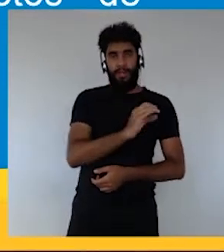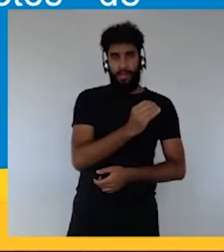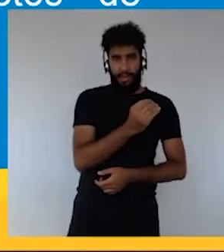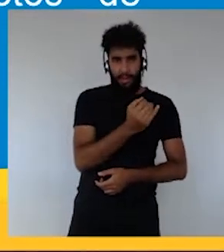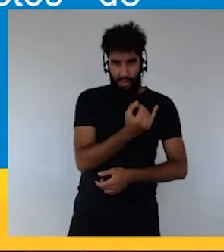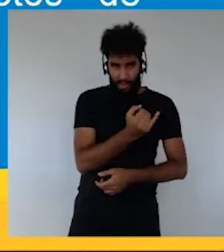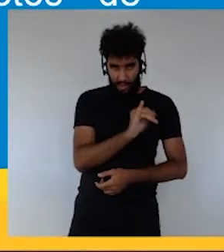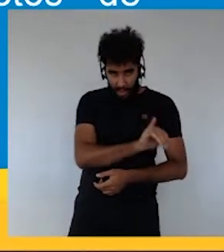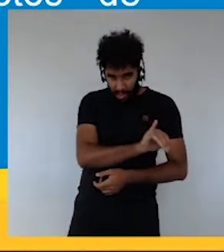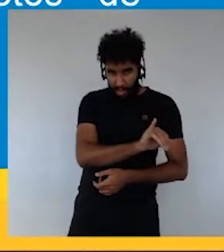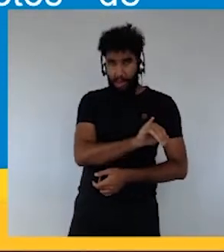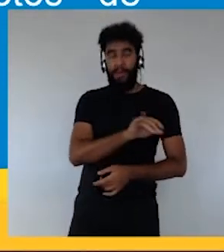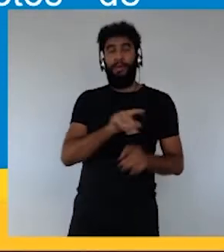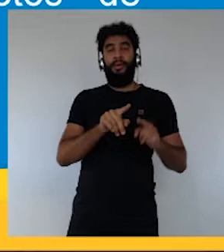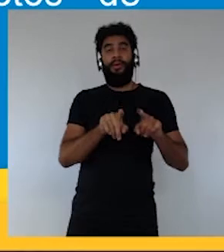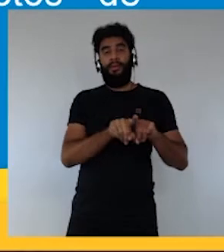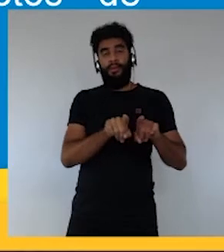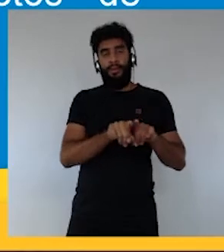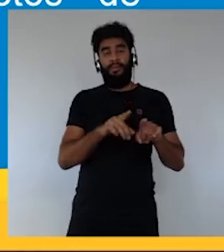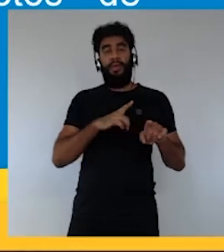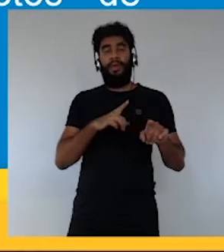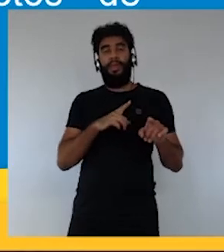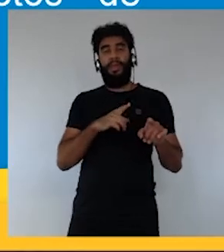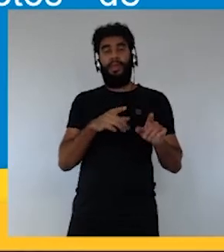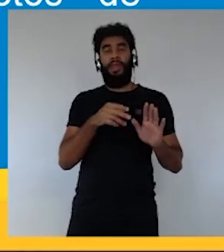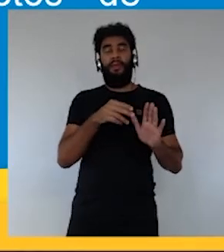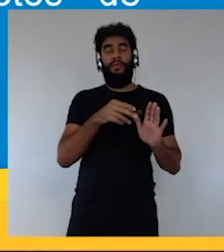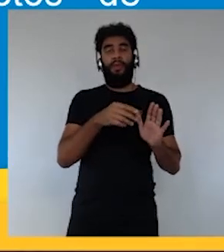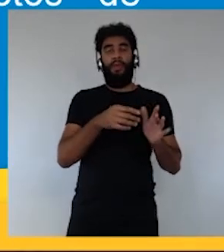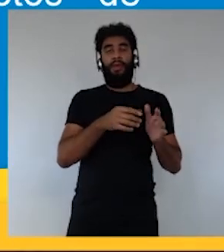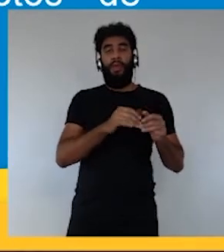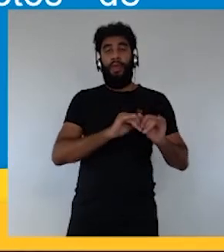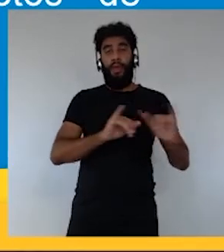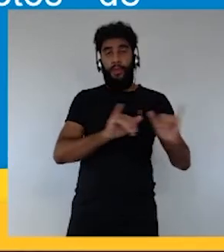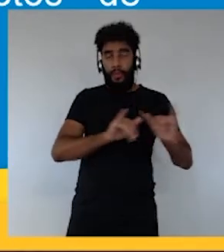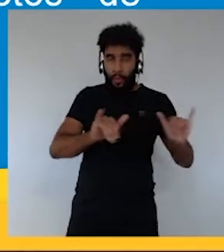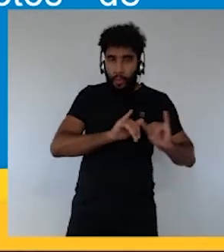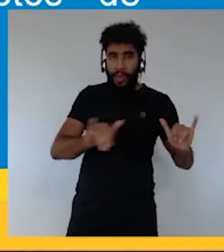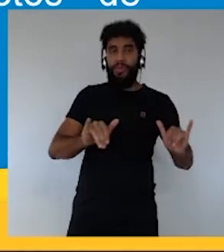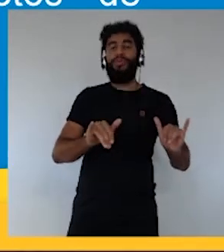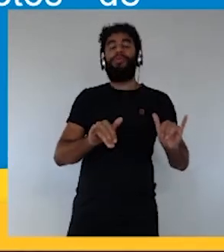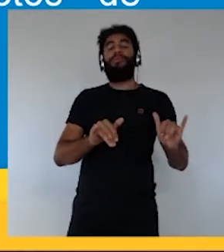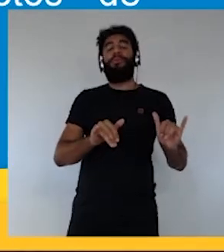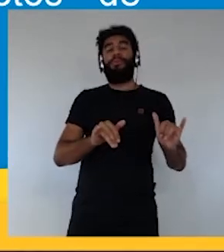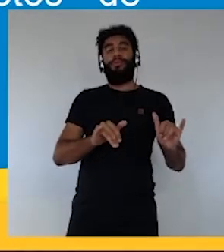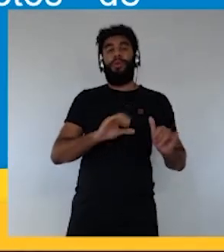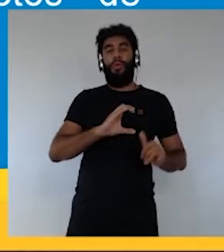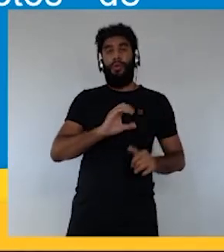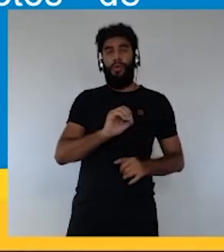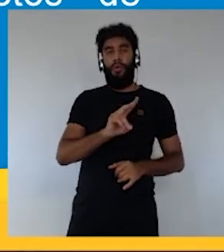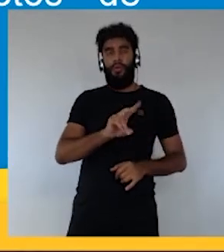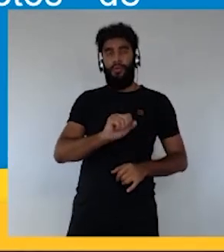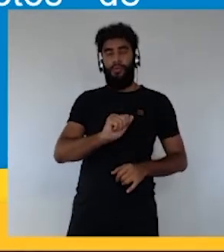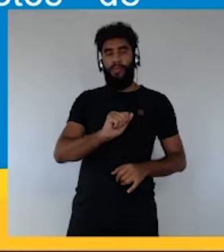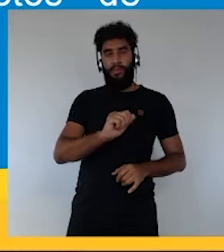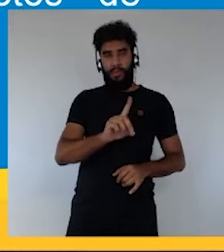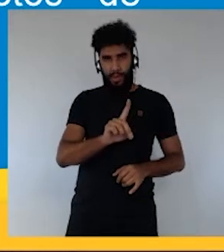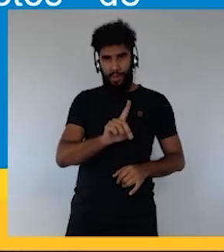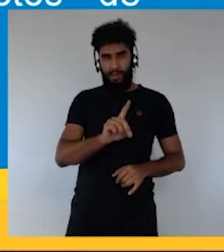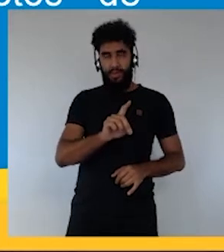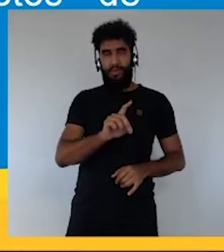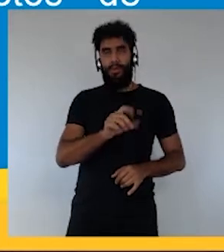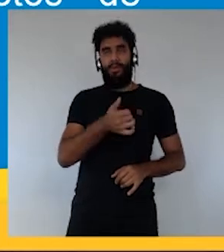notas para mitigar os efeitos do Covid-19, da pandemia do Covid-19. O CPR